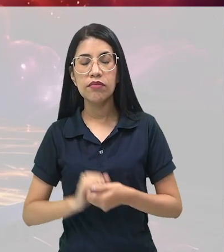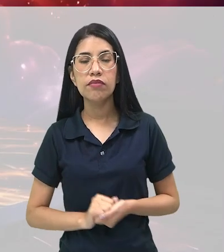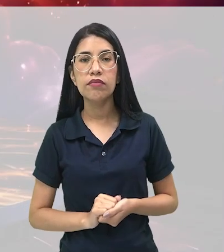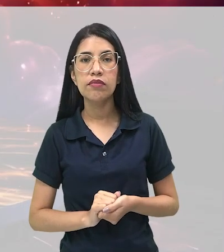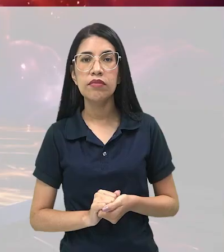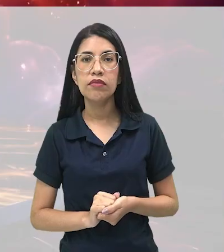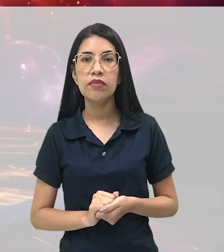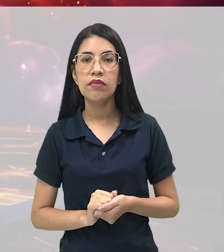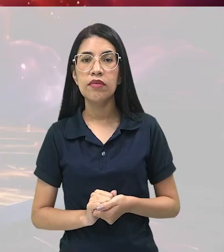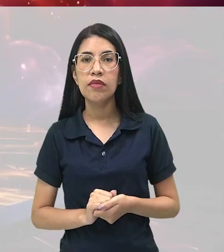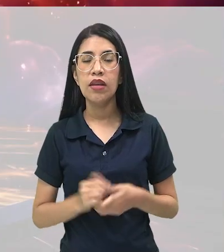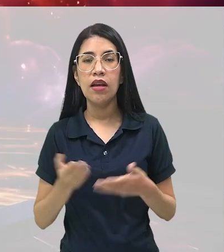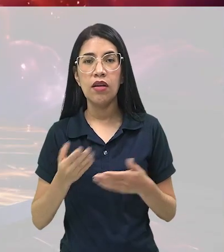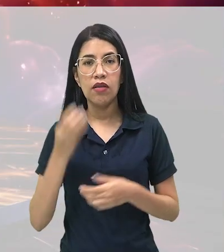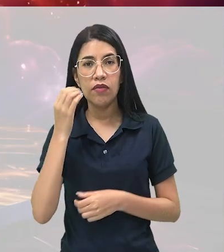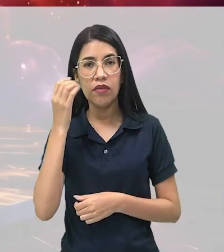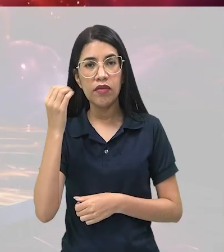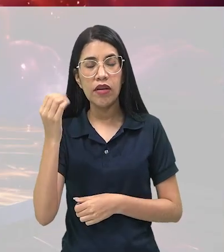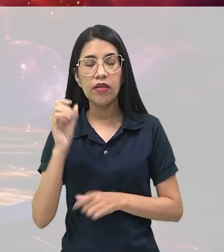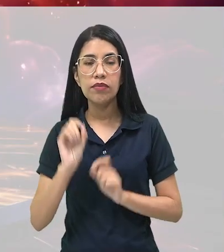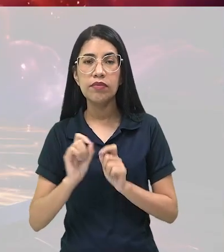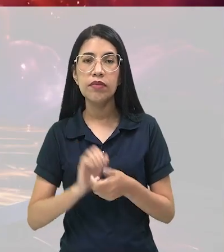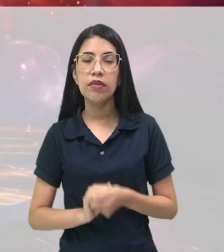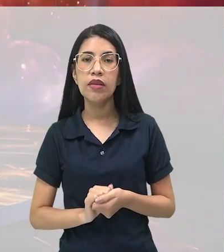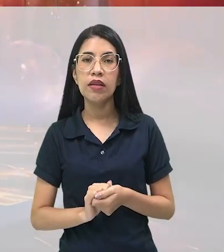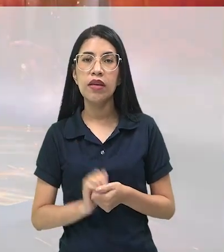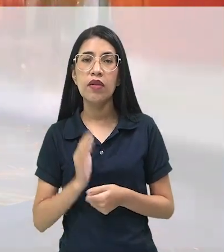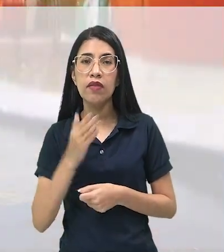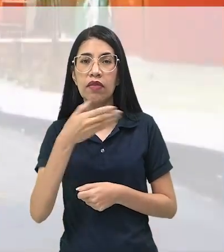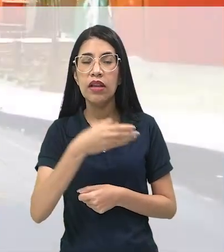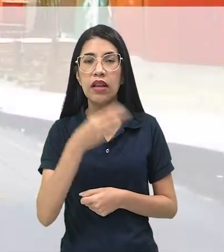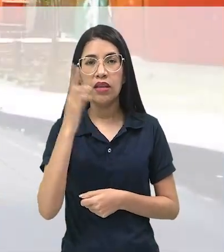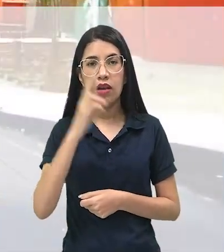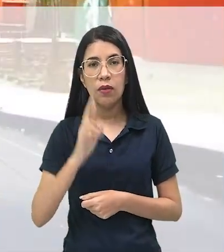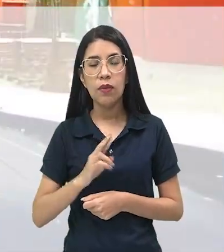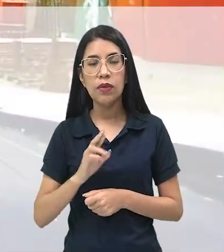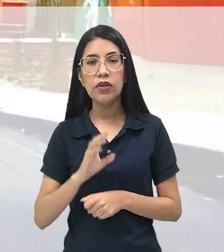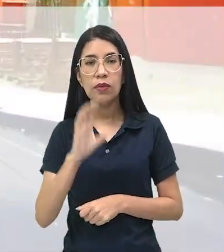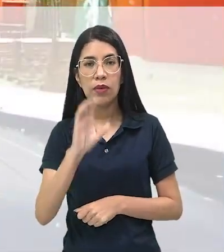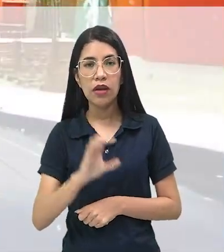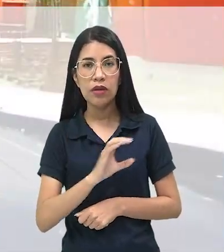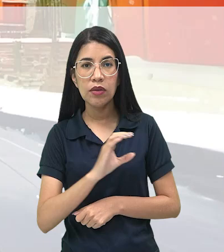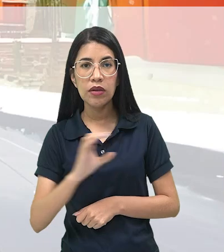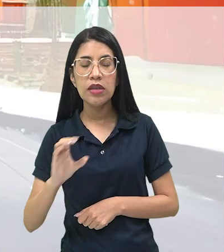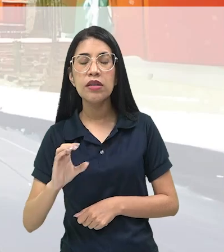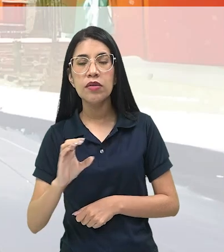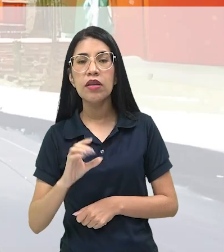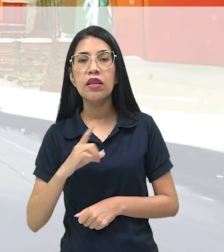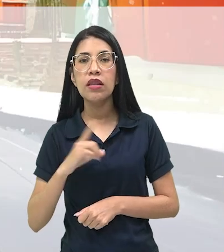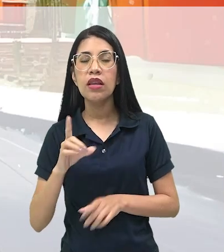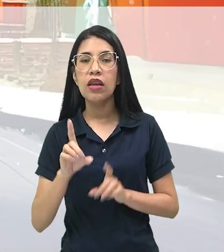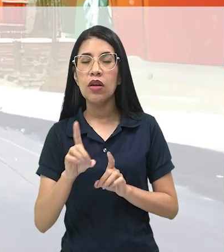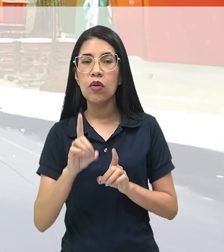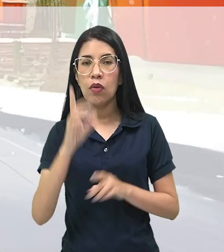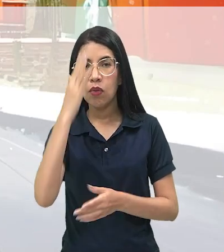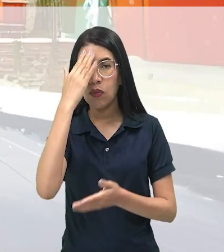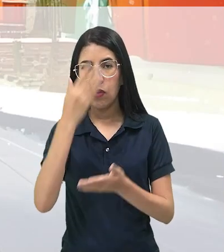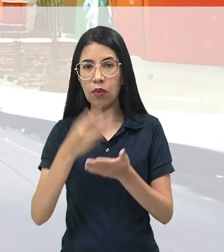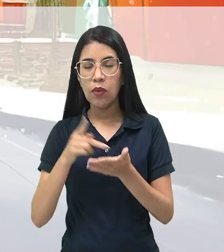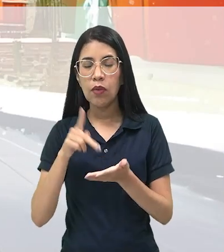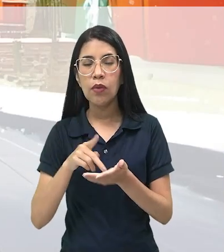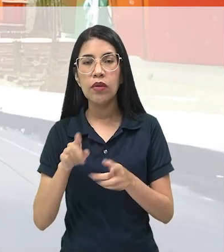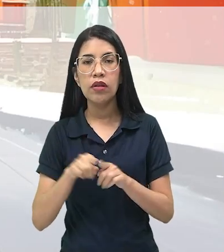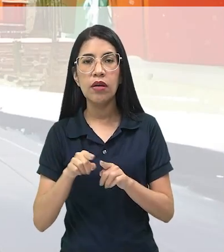Vamos viajar. Primeiro vamos à Rússia, onde o catolicismo ortodoxo tem seus dogmas sobre a